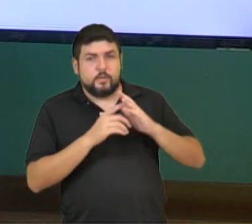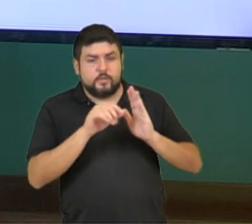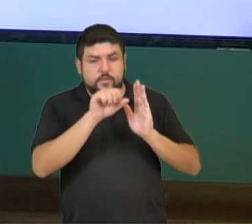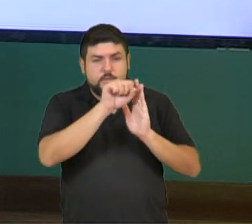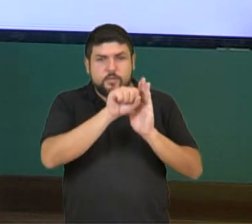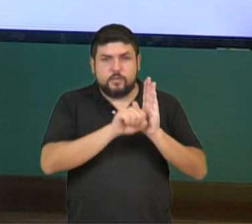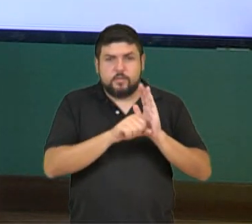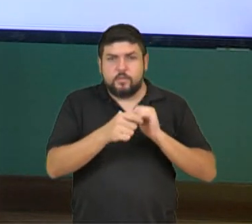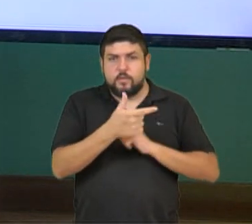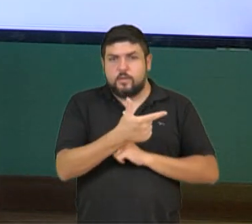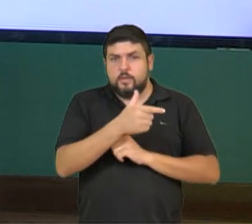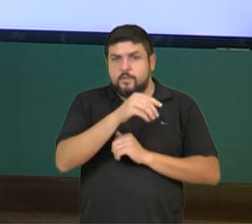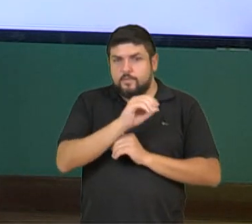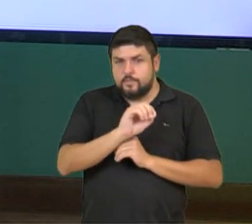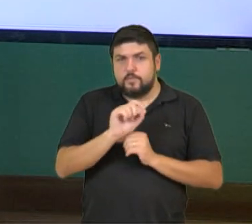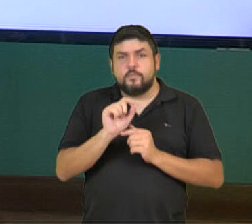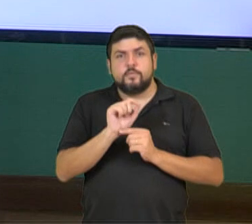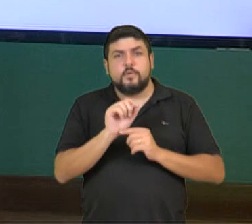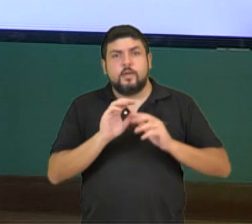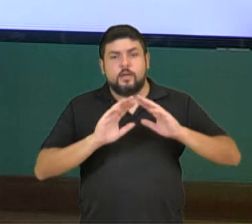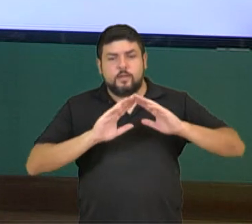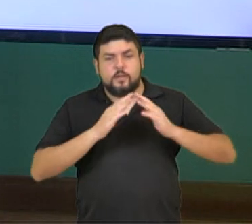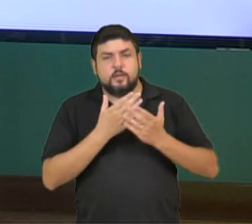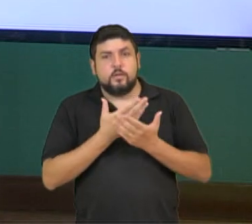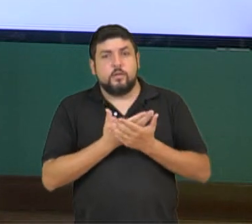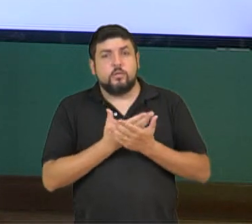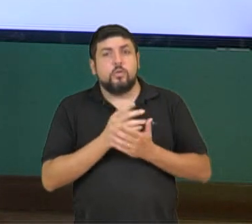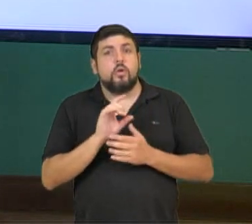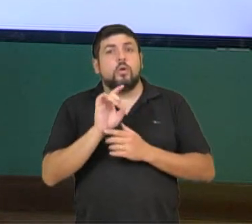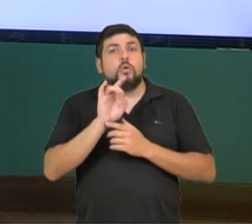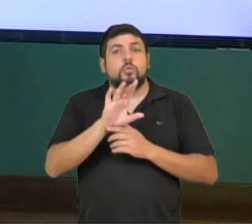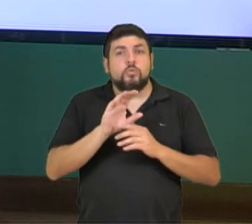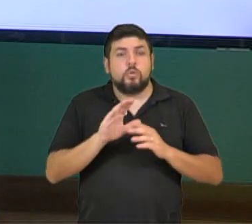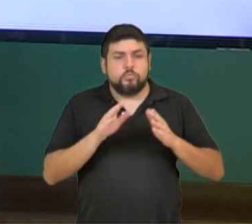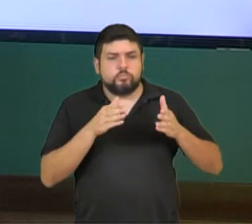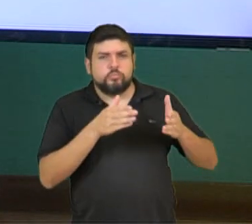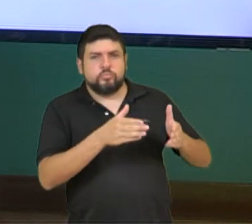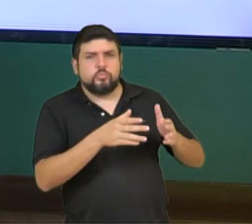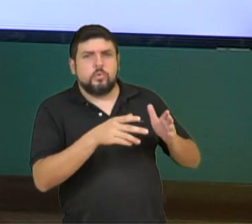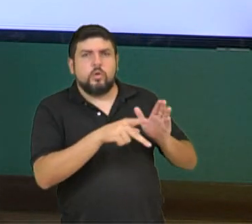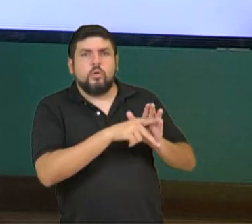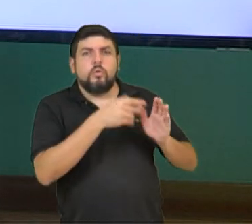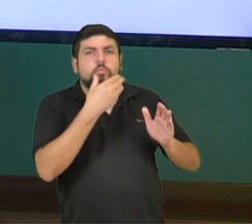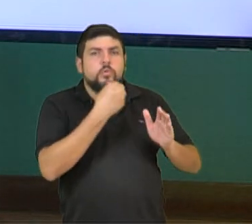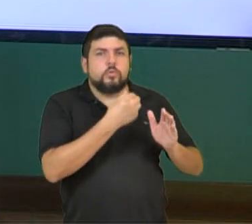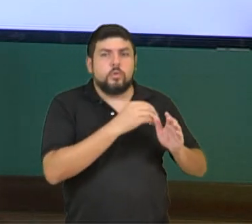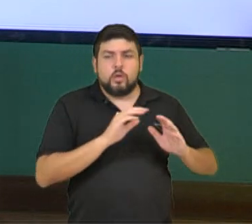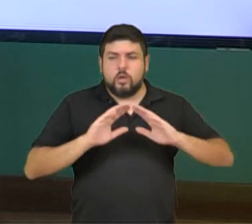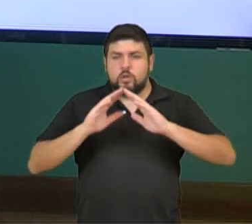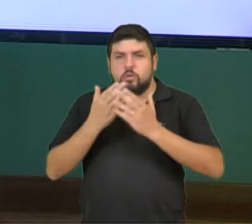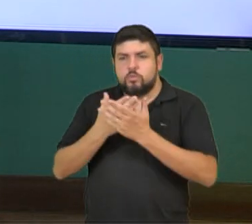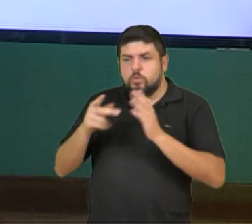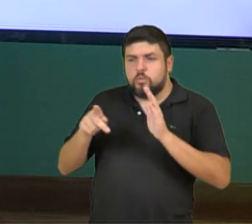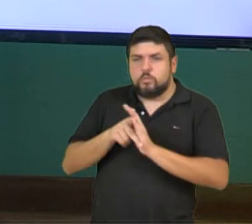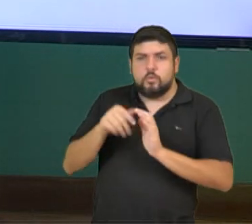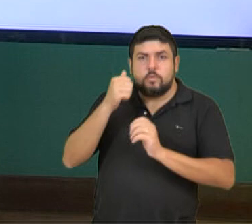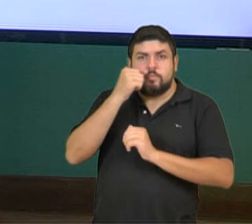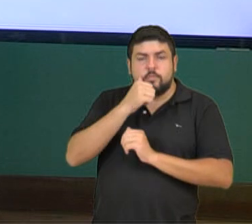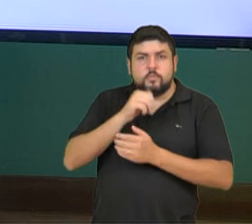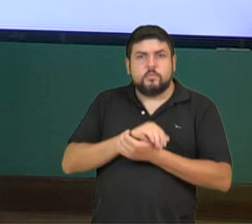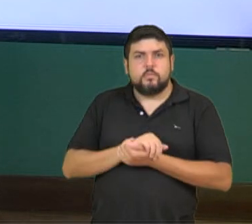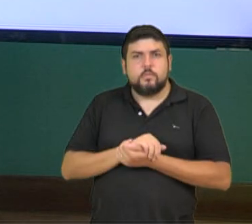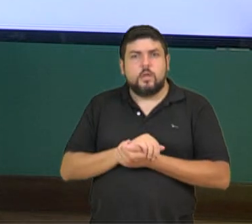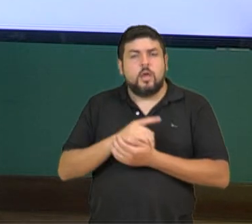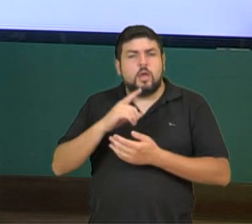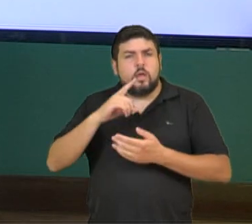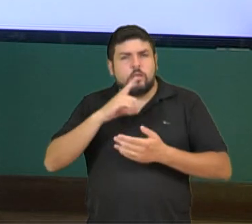século XX, escolas destinadas somente a meninos, escolas destinadas somente a meninas. Nós tínhamos